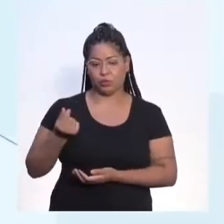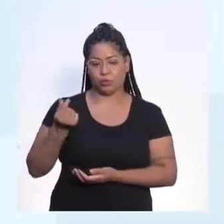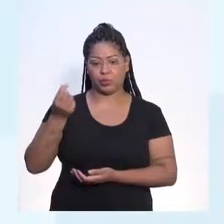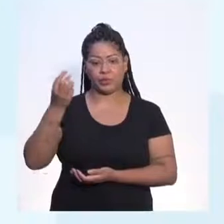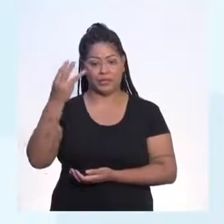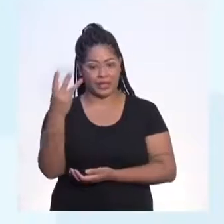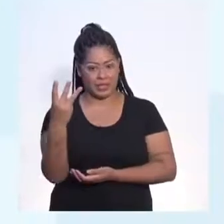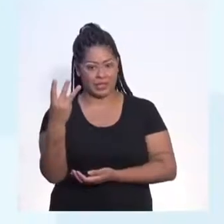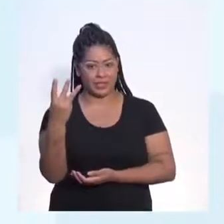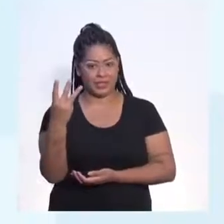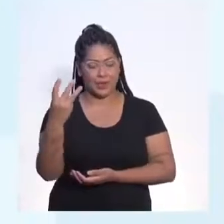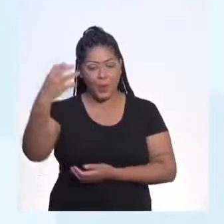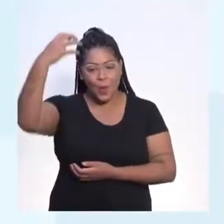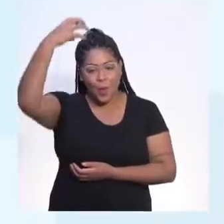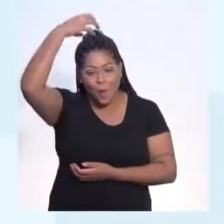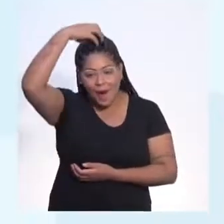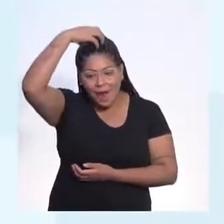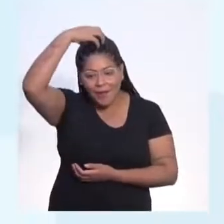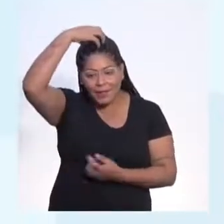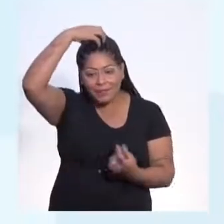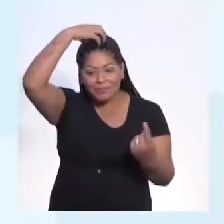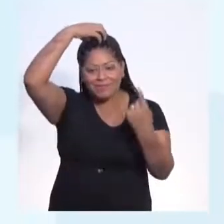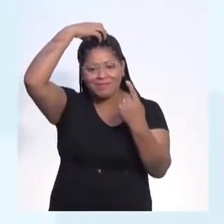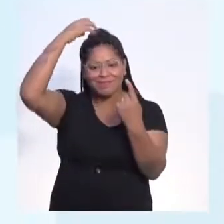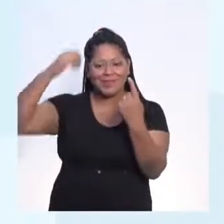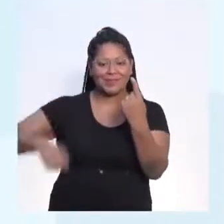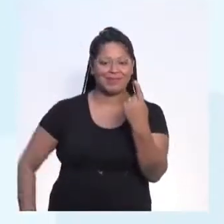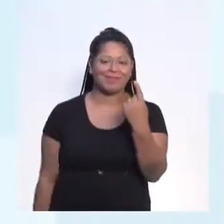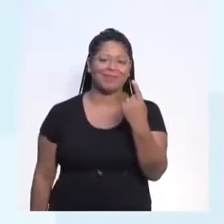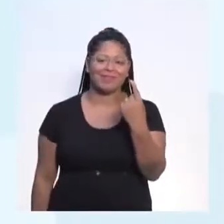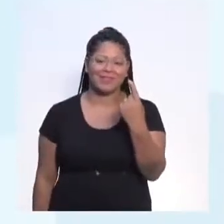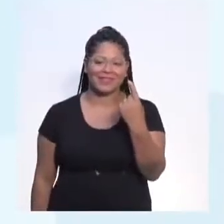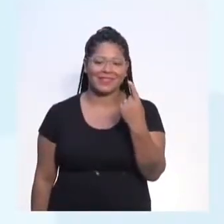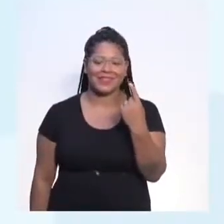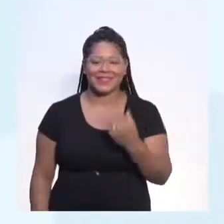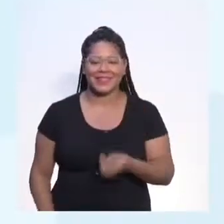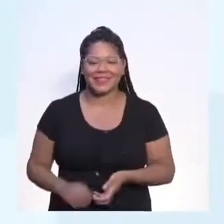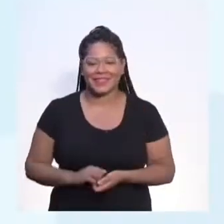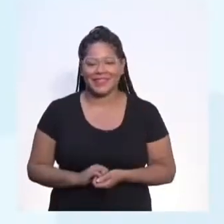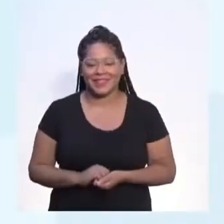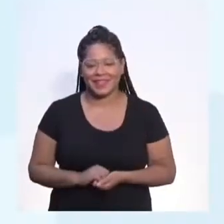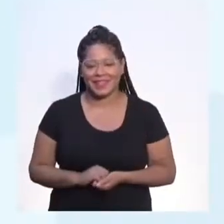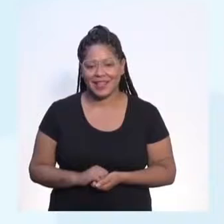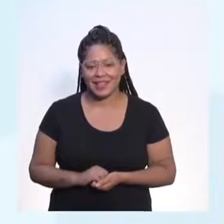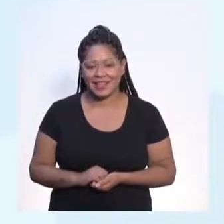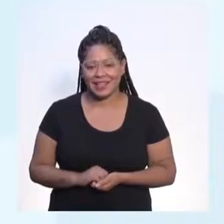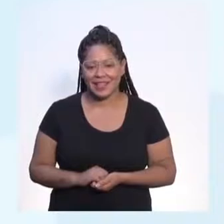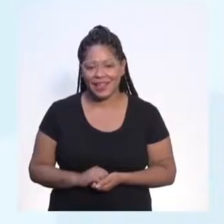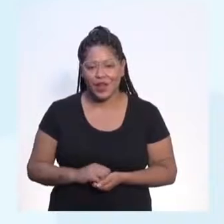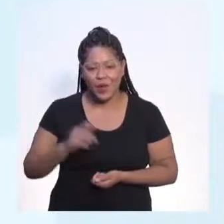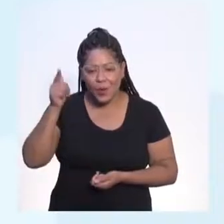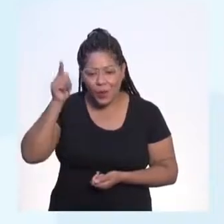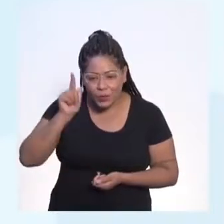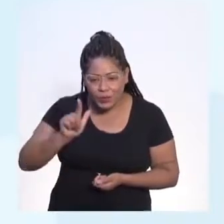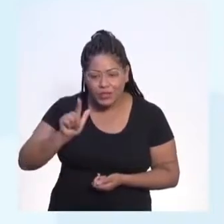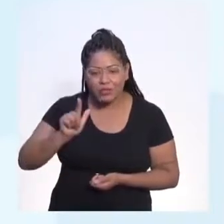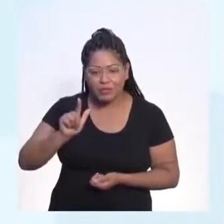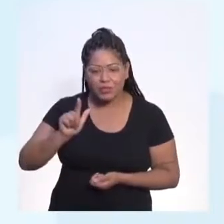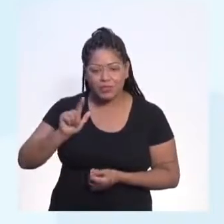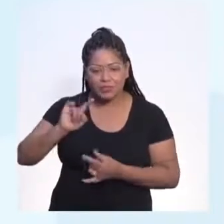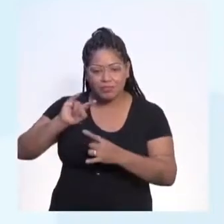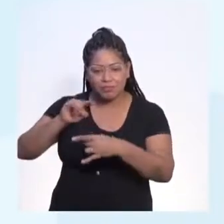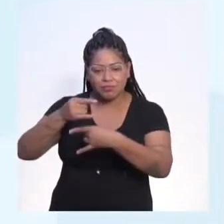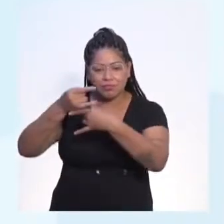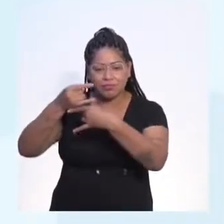3. E o rei lá em cima. 1. Primeiro. Está bem? Será que nós conseguiremos passar a palavra agora?